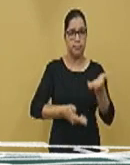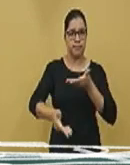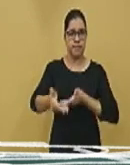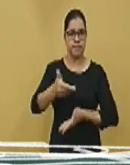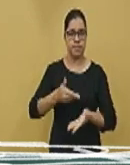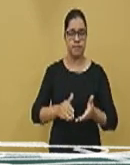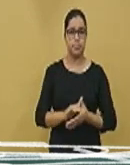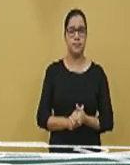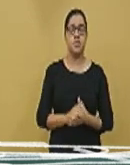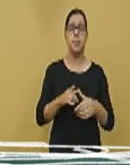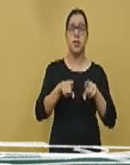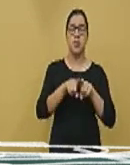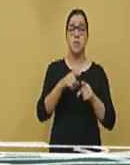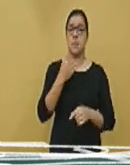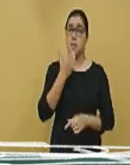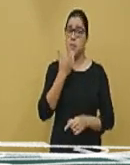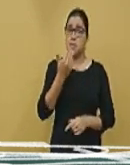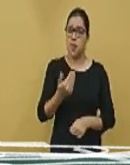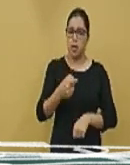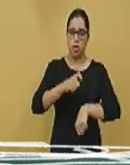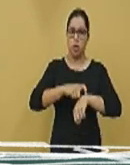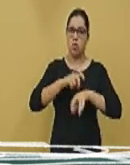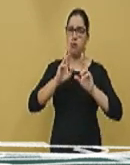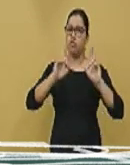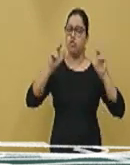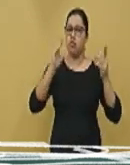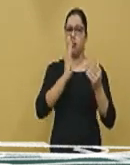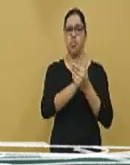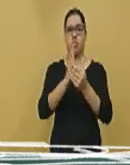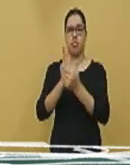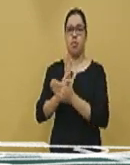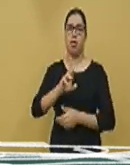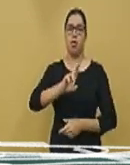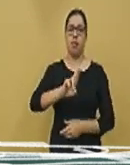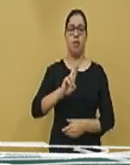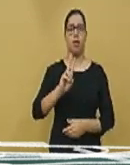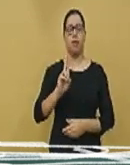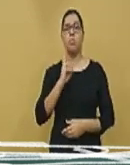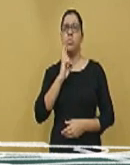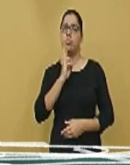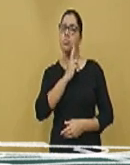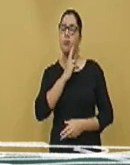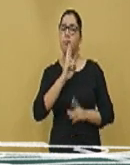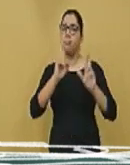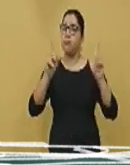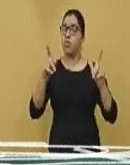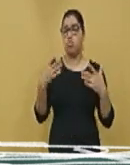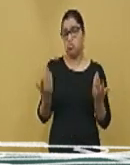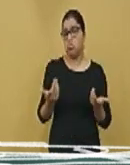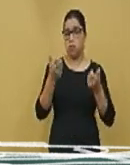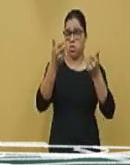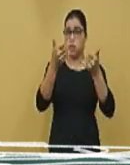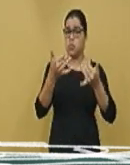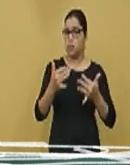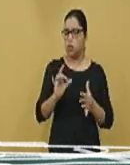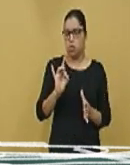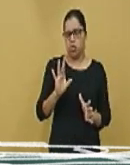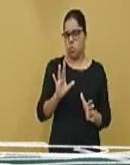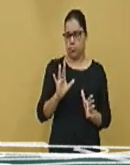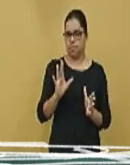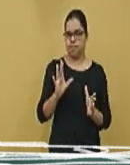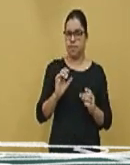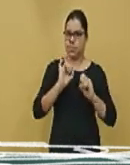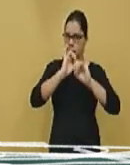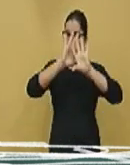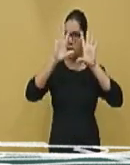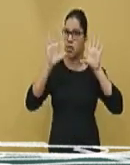um horário diferenciado da biblioteca, pedem um RU diferenciado. Então, foi essa a minha fala inicial. Então, primeiro, eu queria reforçar como